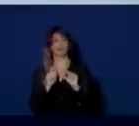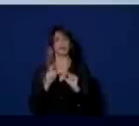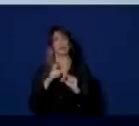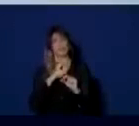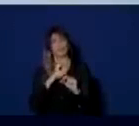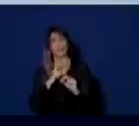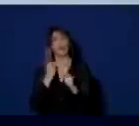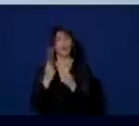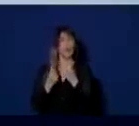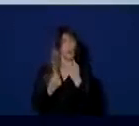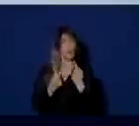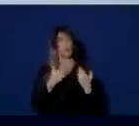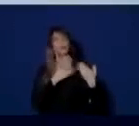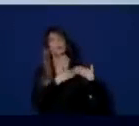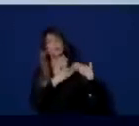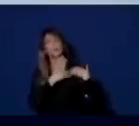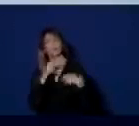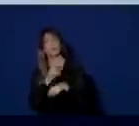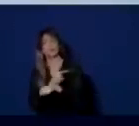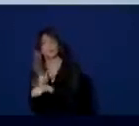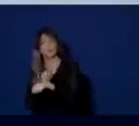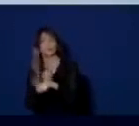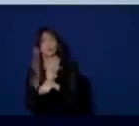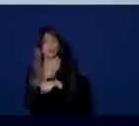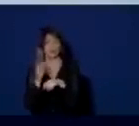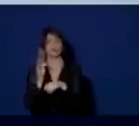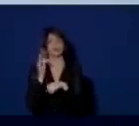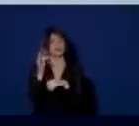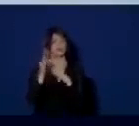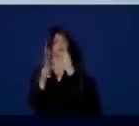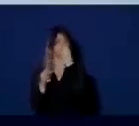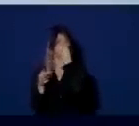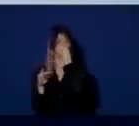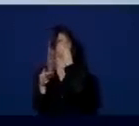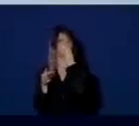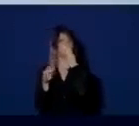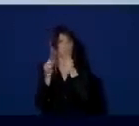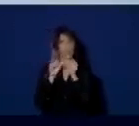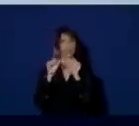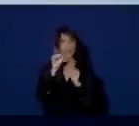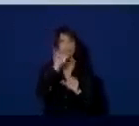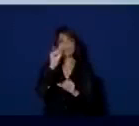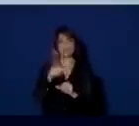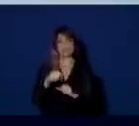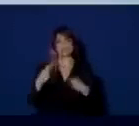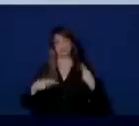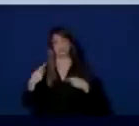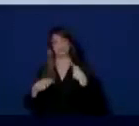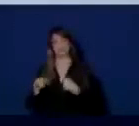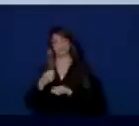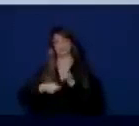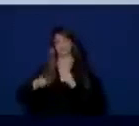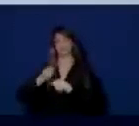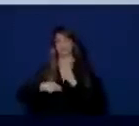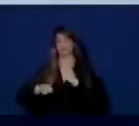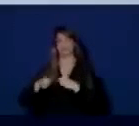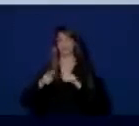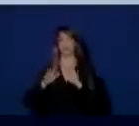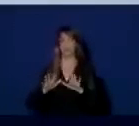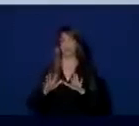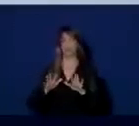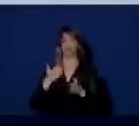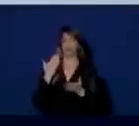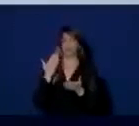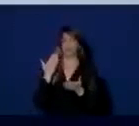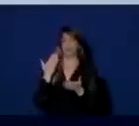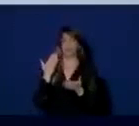teremos alguma responsabilidade fiscal à frente, que a gente vai mudar um pouco a política econômica, mas que a gente não vai